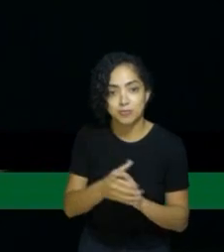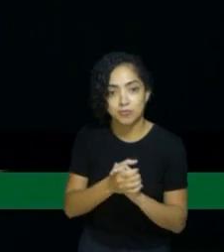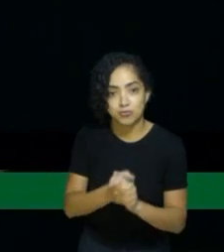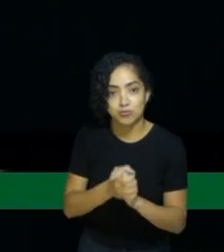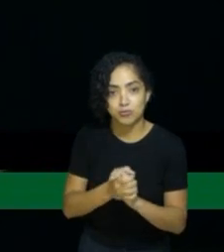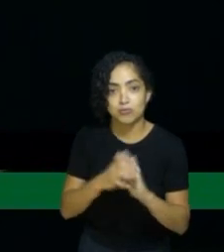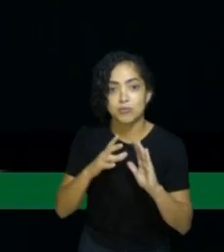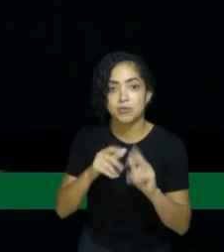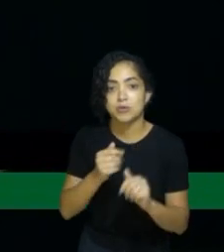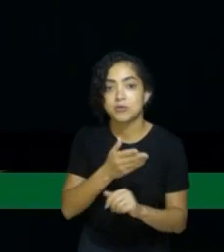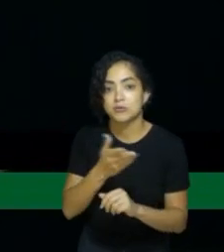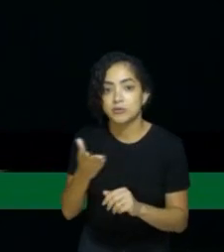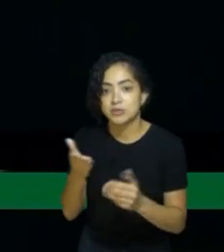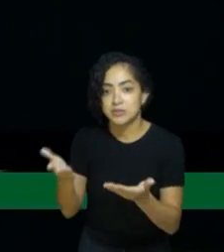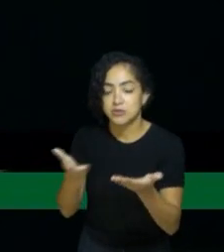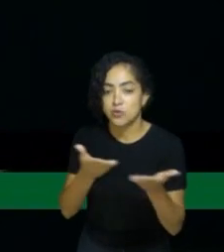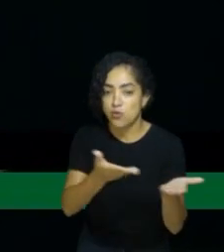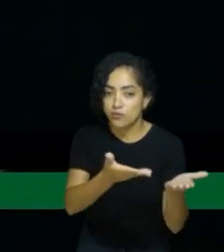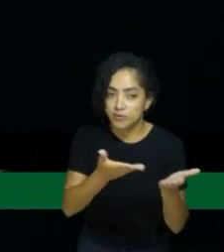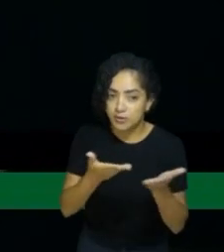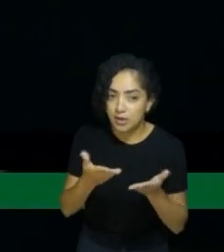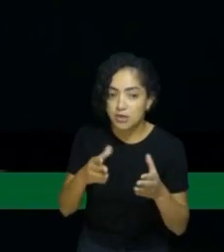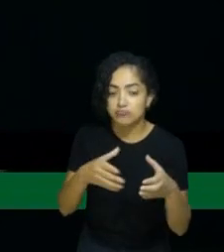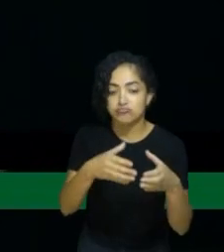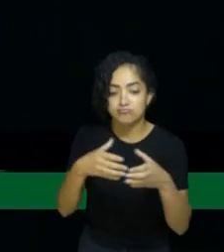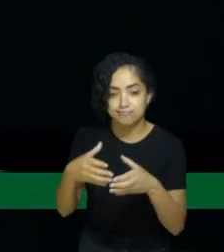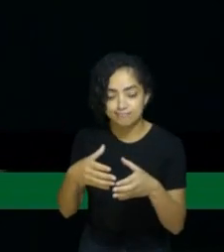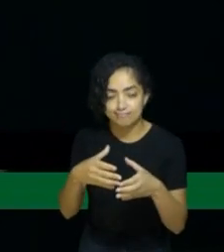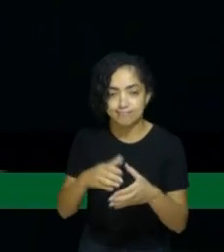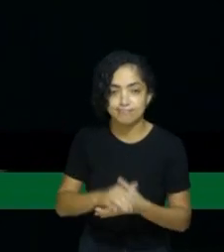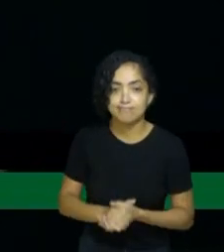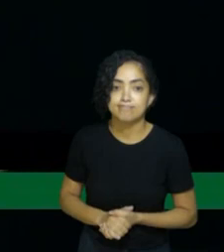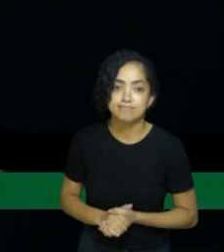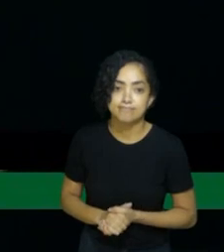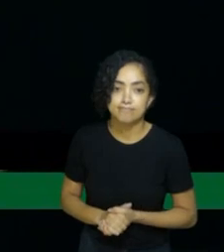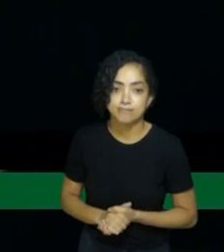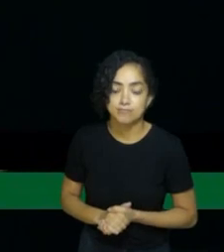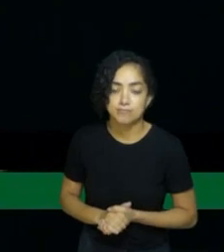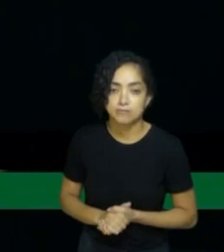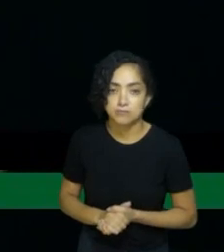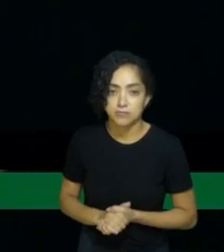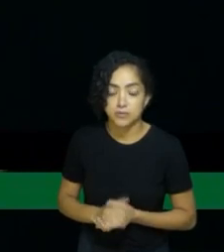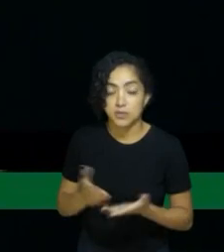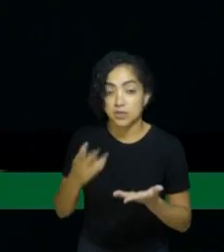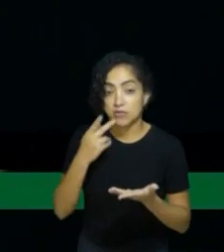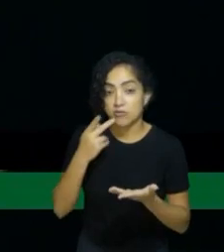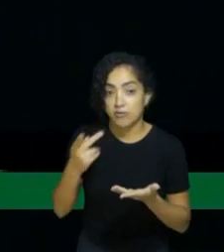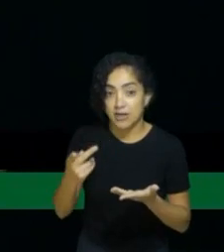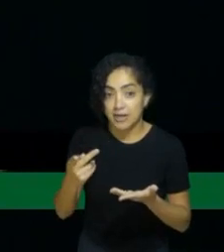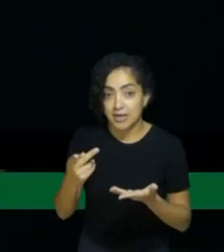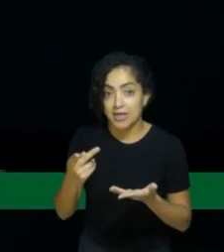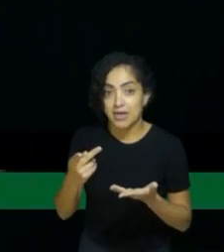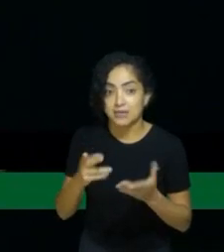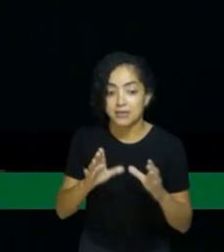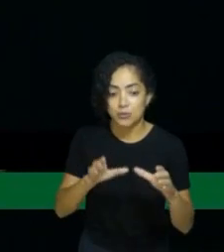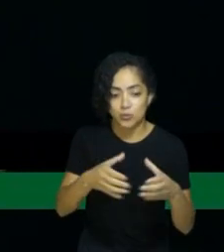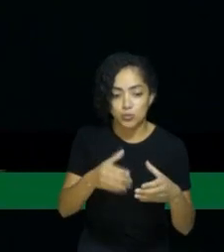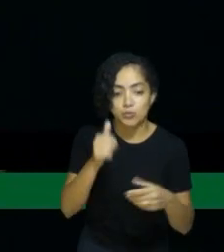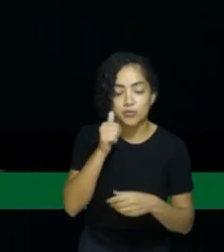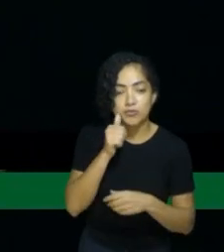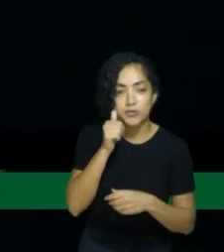todos os convidados e todas as entidades falar da nossa tão amada rede